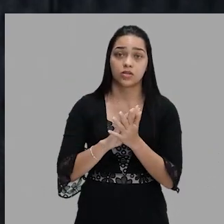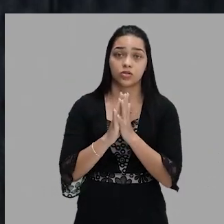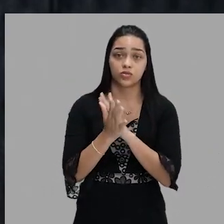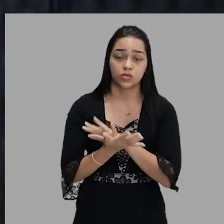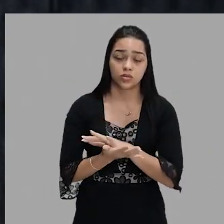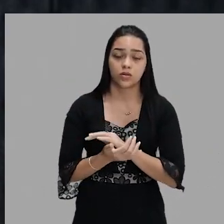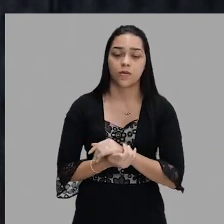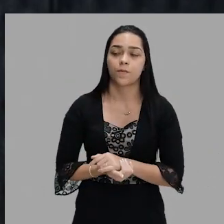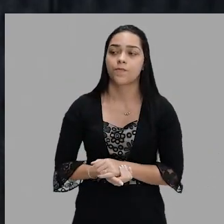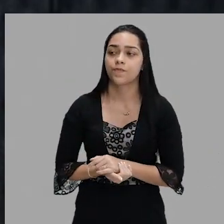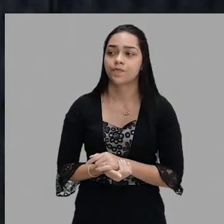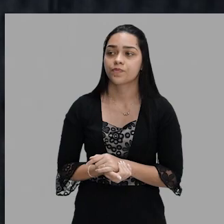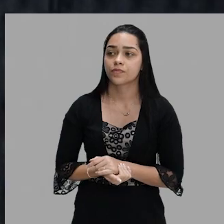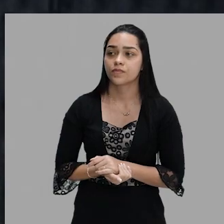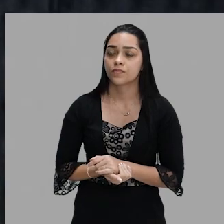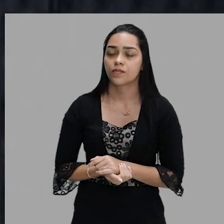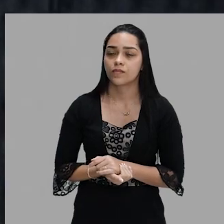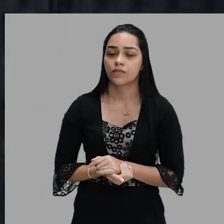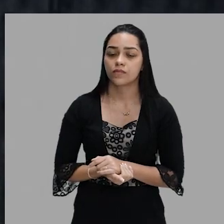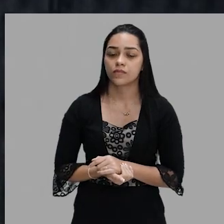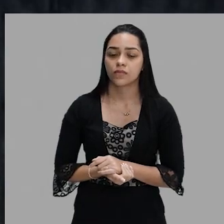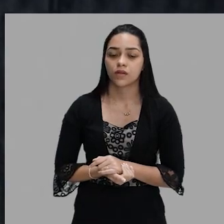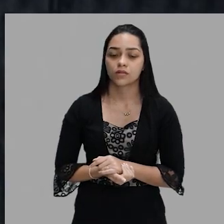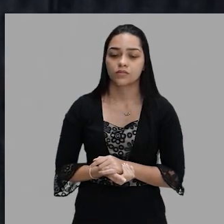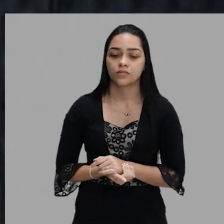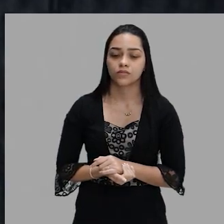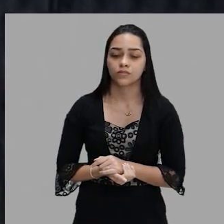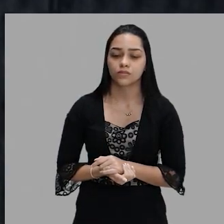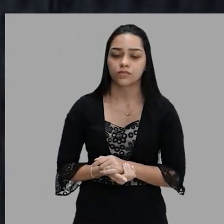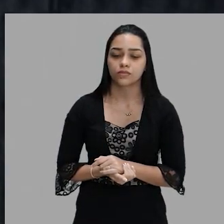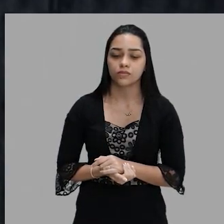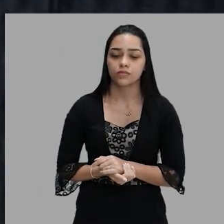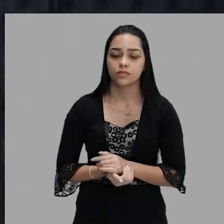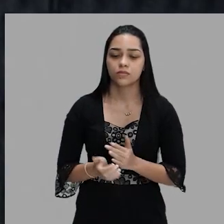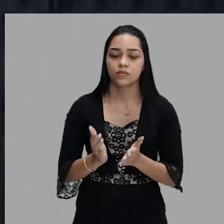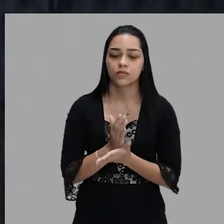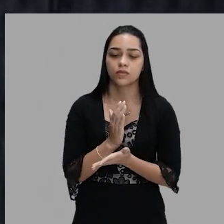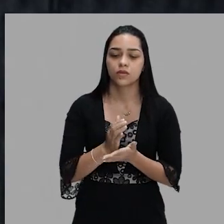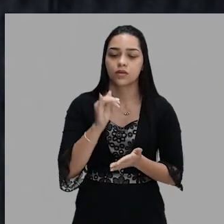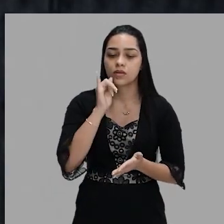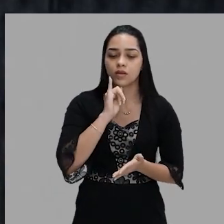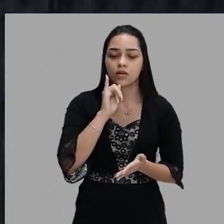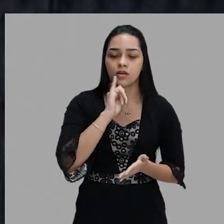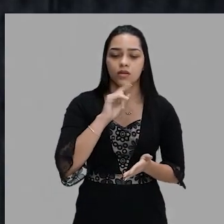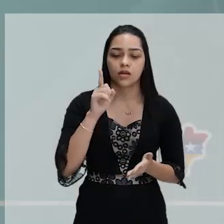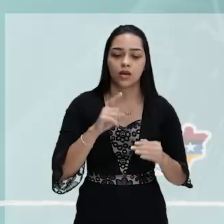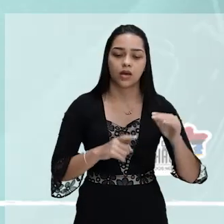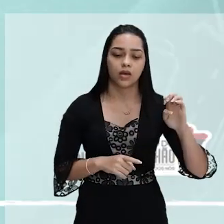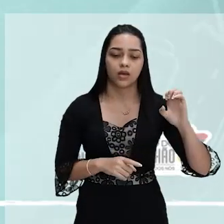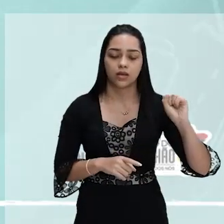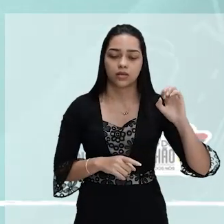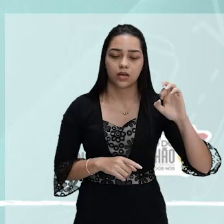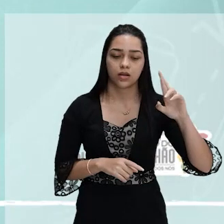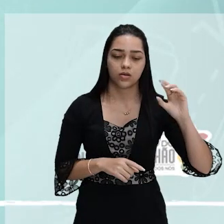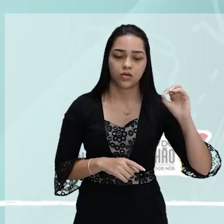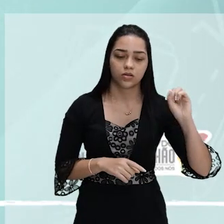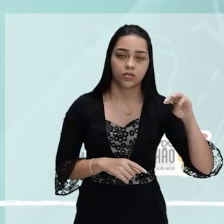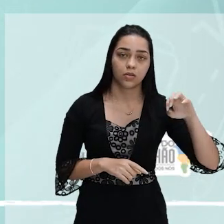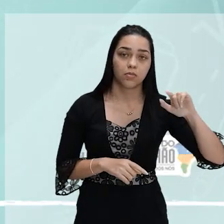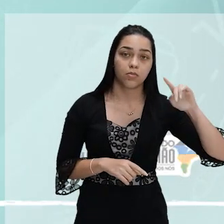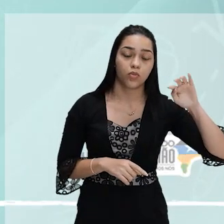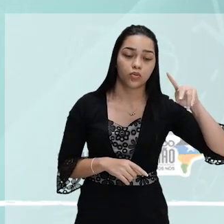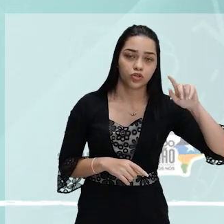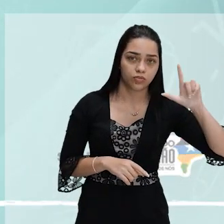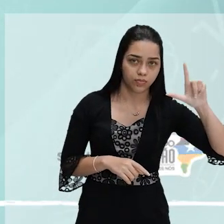destruição dessa bainha de mielina, né? Um exemplo dessa doença aqui, pessoal, é a esclerose